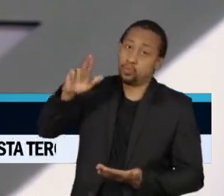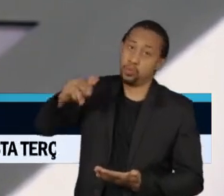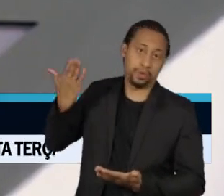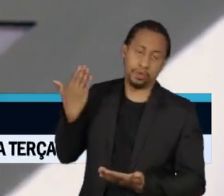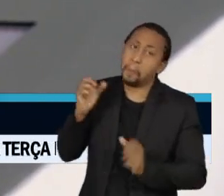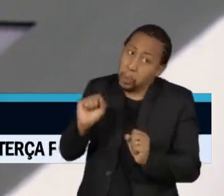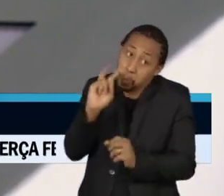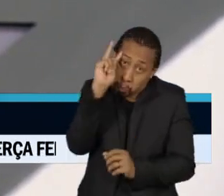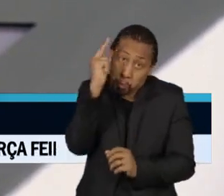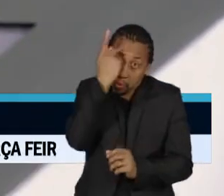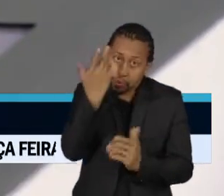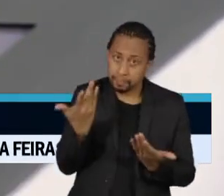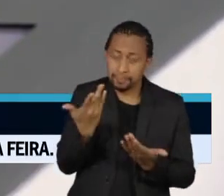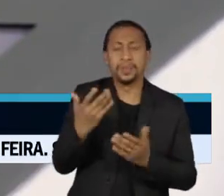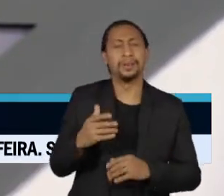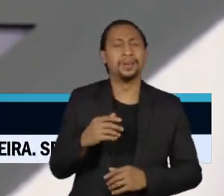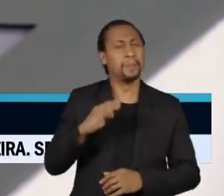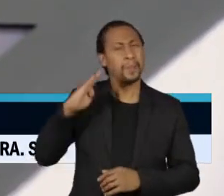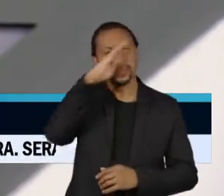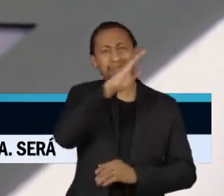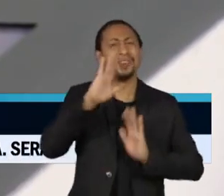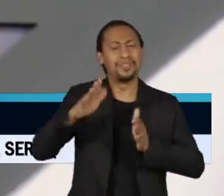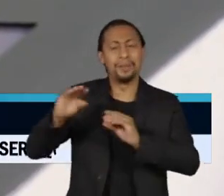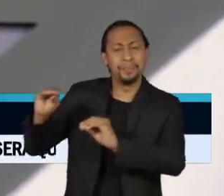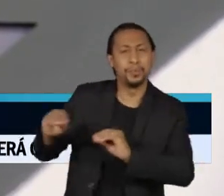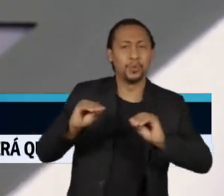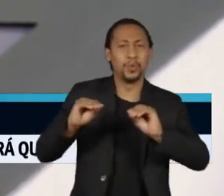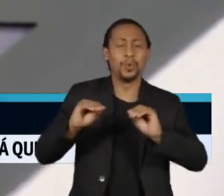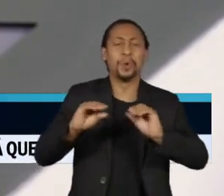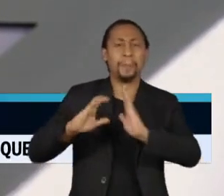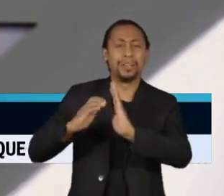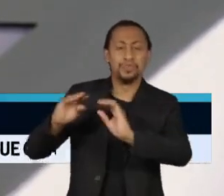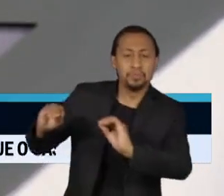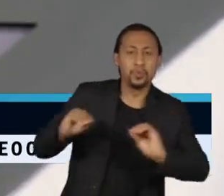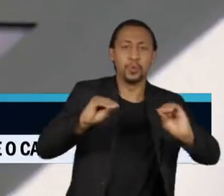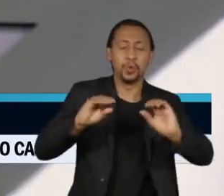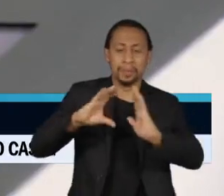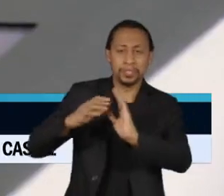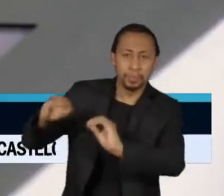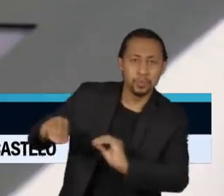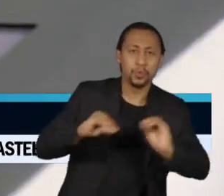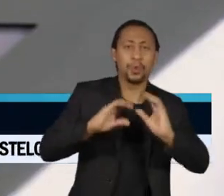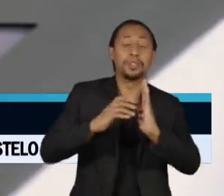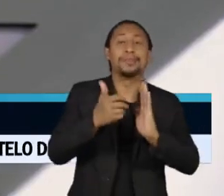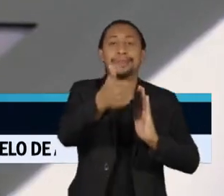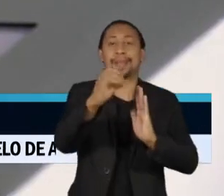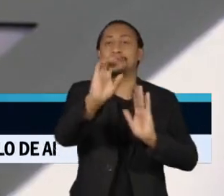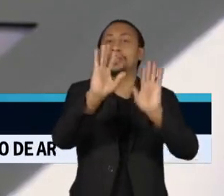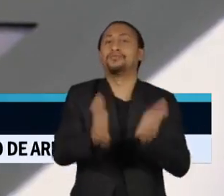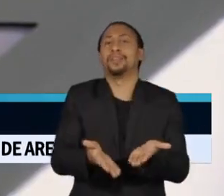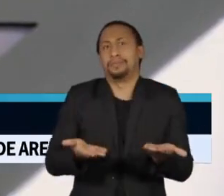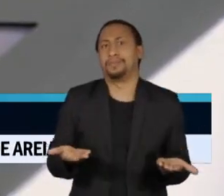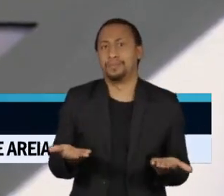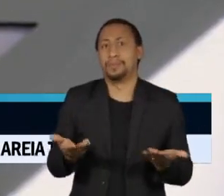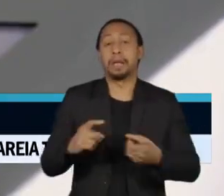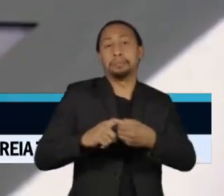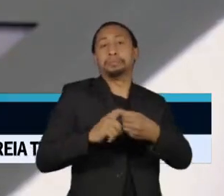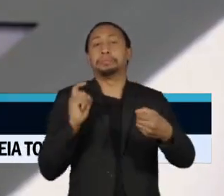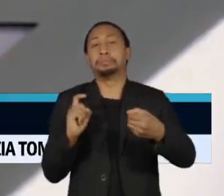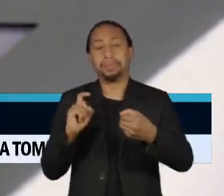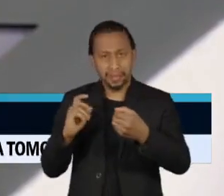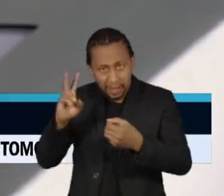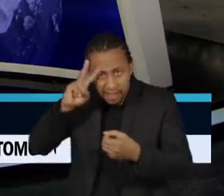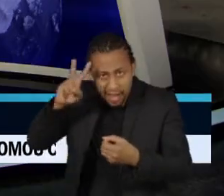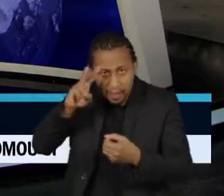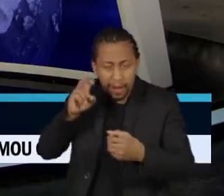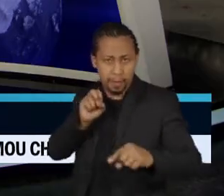Bolsonaro está no décimo partido. Na última vez que ele entrou num partido para as eleições, que foi 18, no PSL, ele saiu do partido, acho que um mês depois de